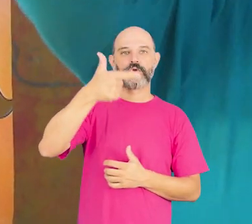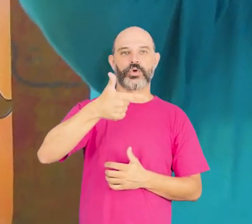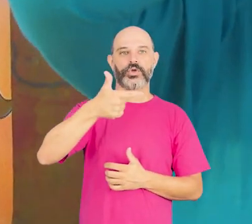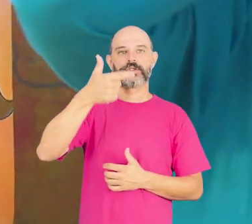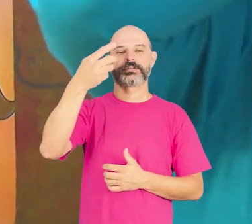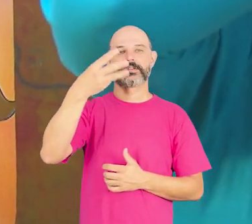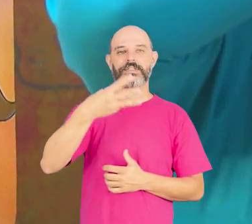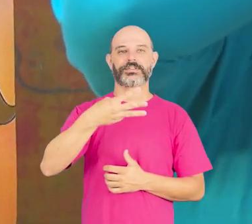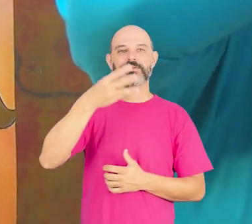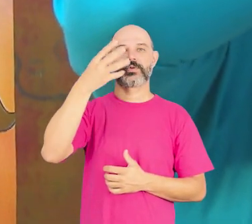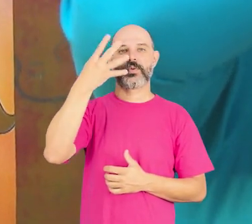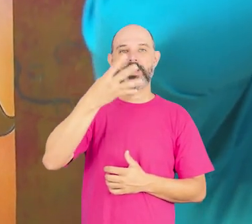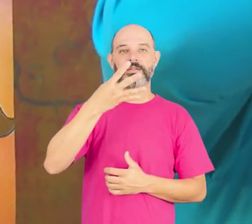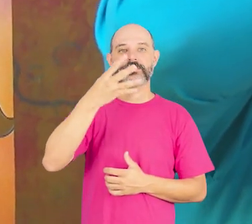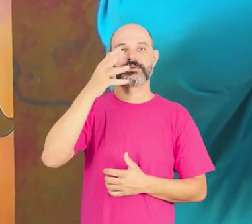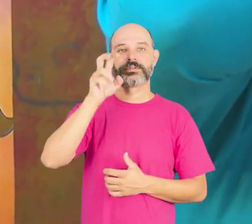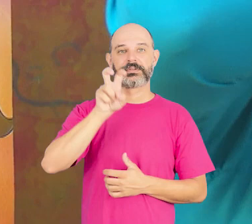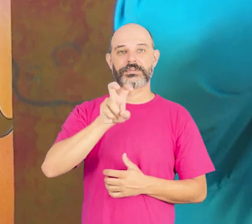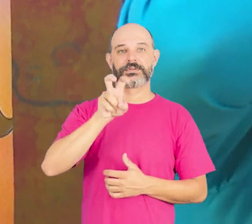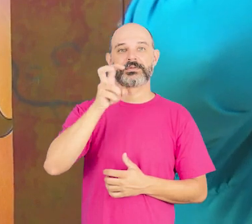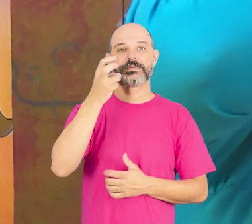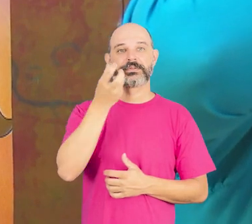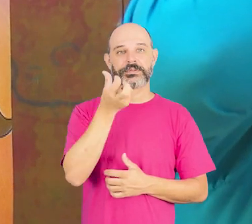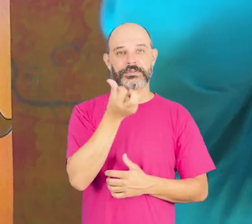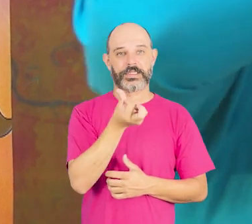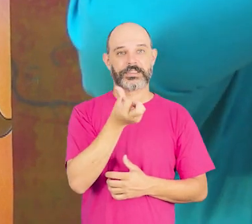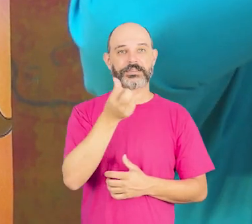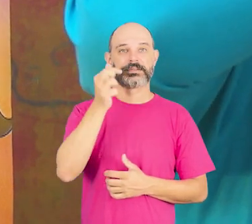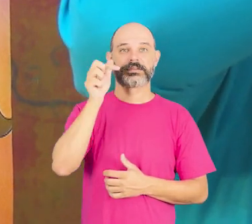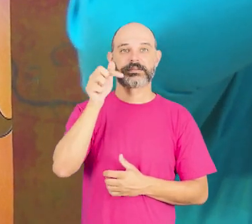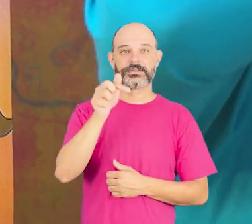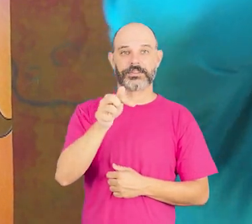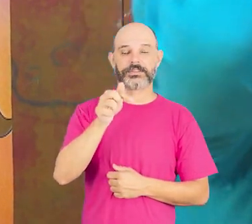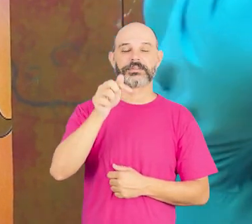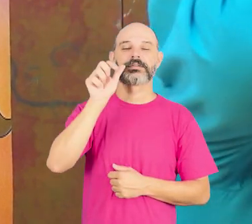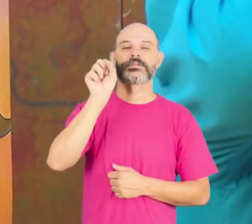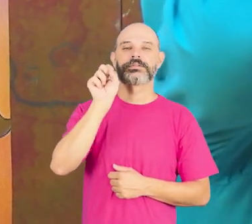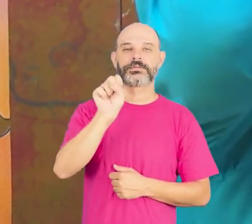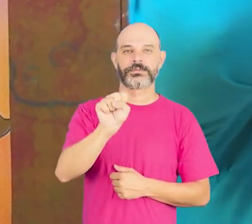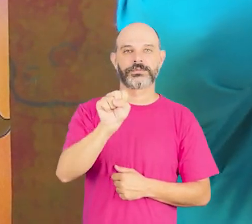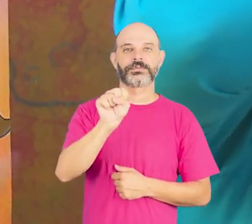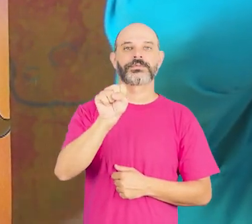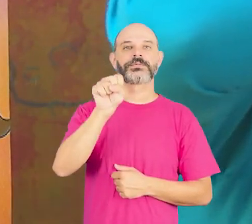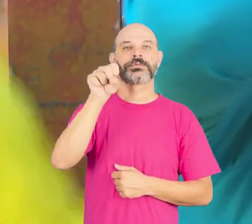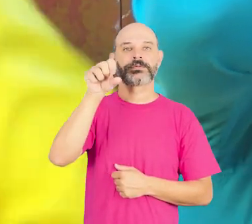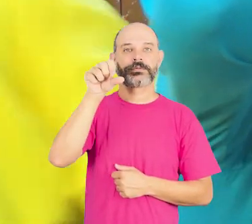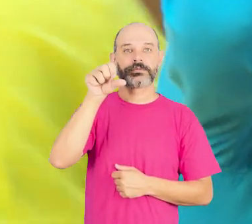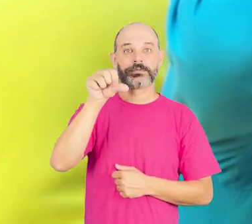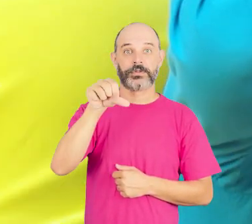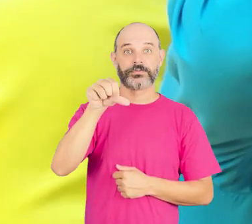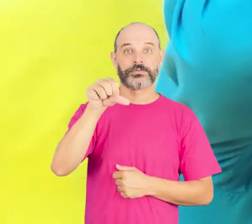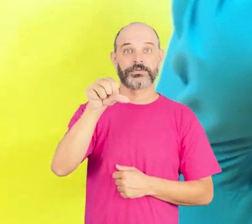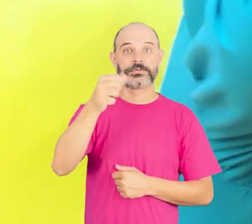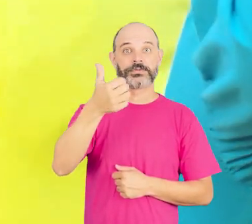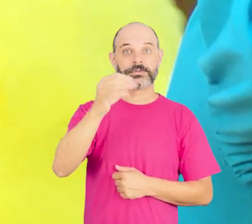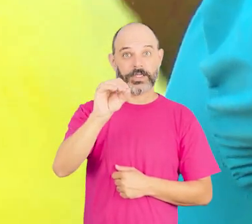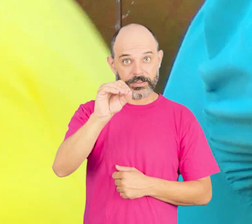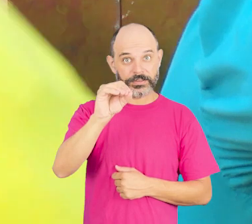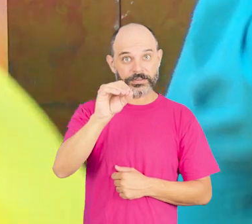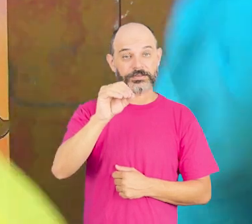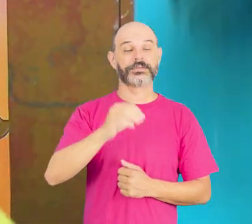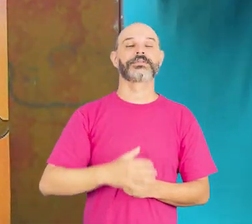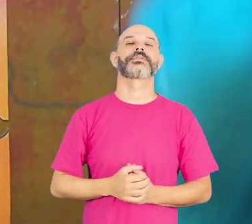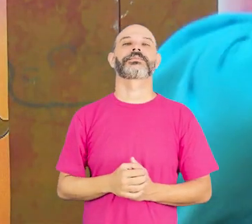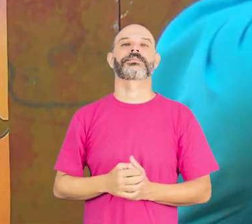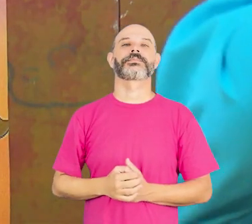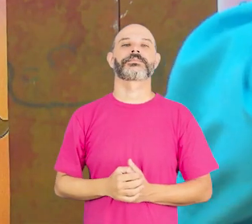Um, dois, três, quatro, cinco, seis, sete, oito,